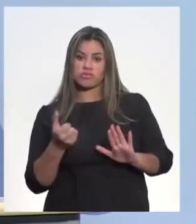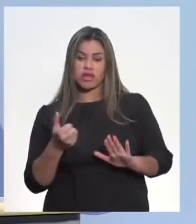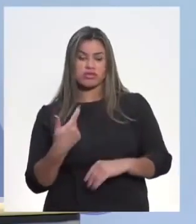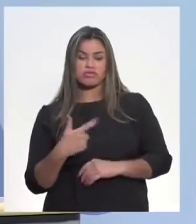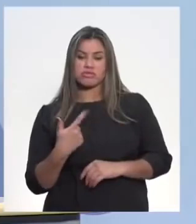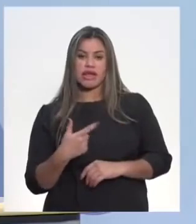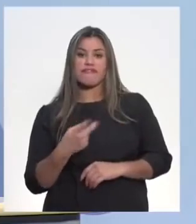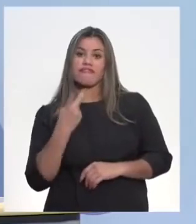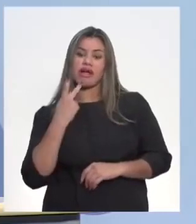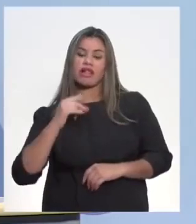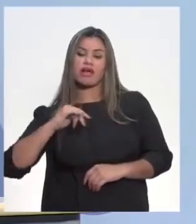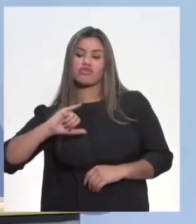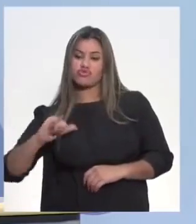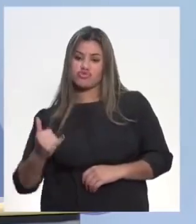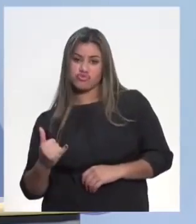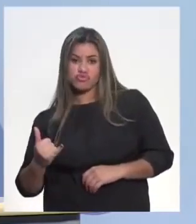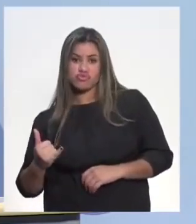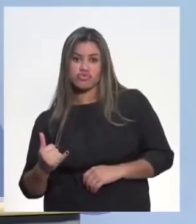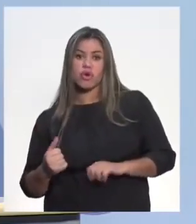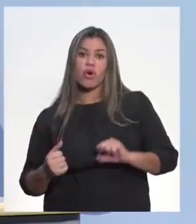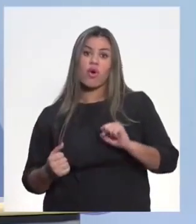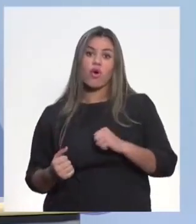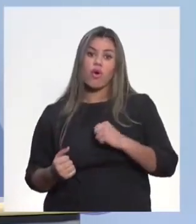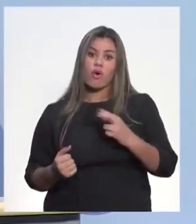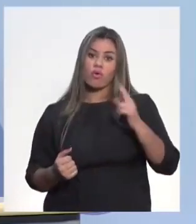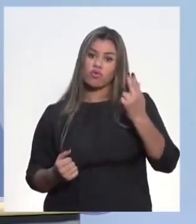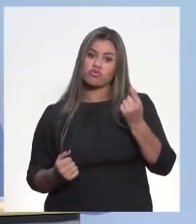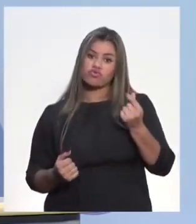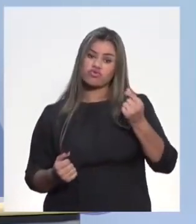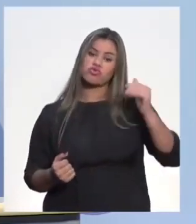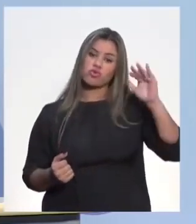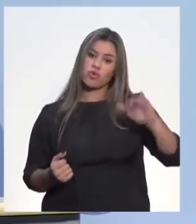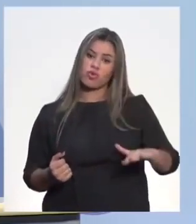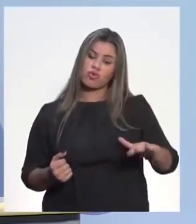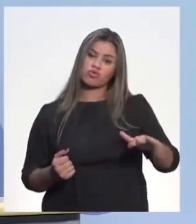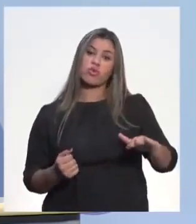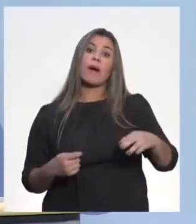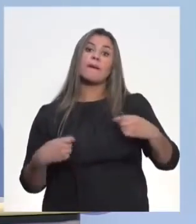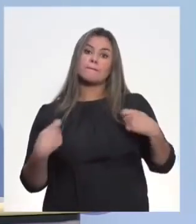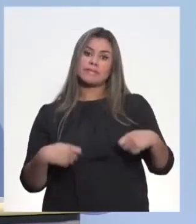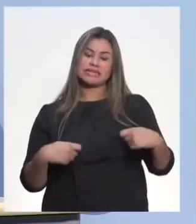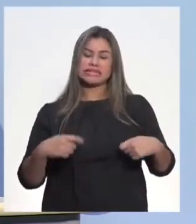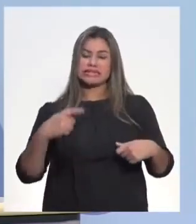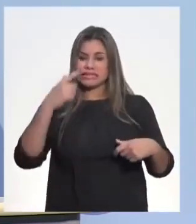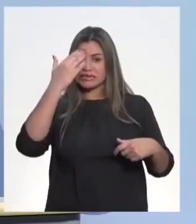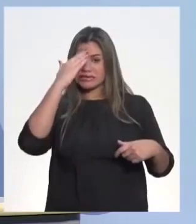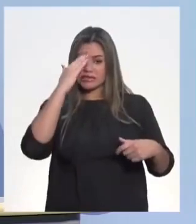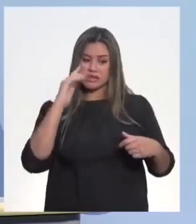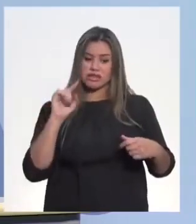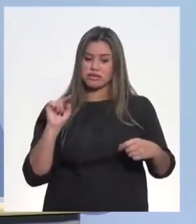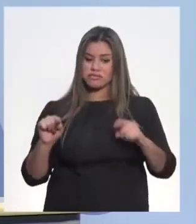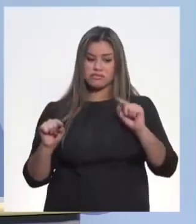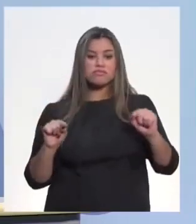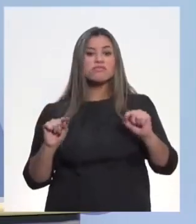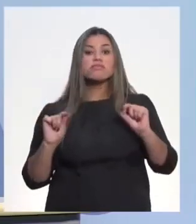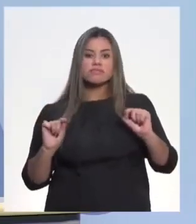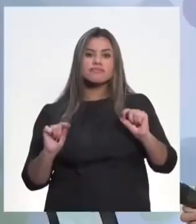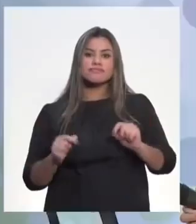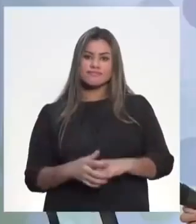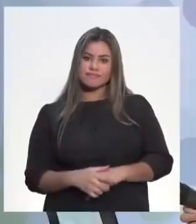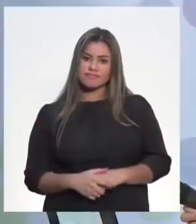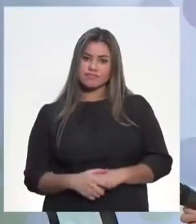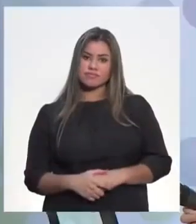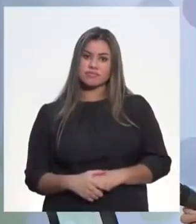cobrado juros de, foi dado um desconto de. Então, entender a interpretação nesse caso, né, Ale? E